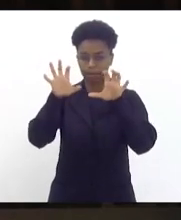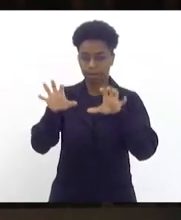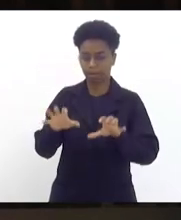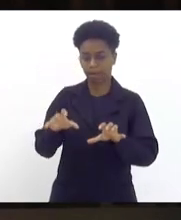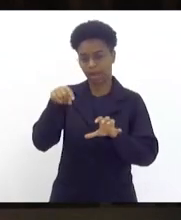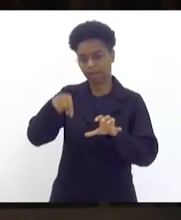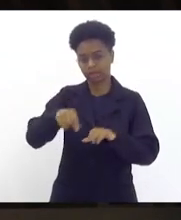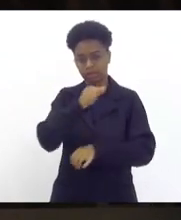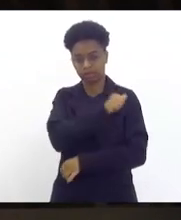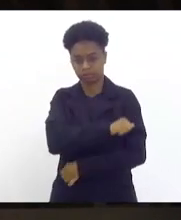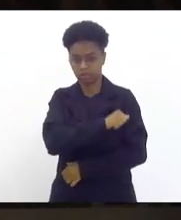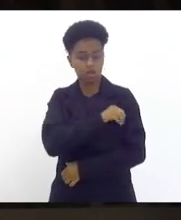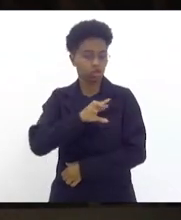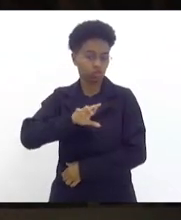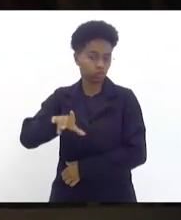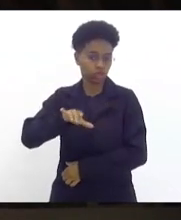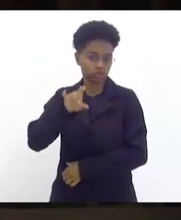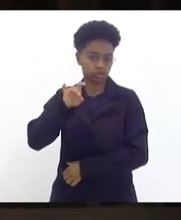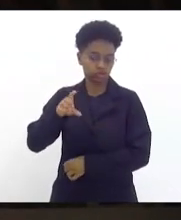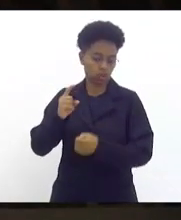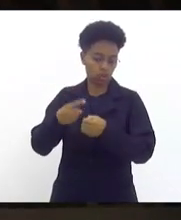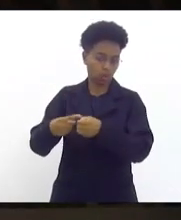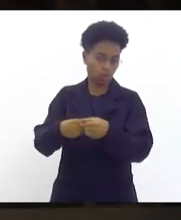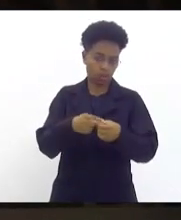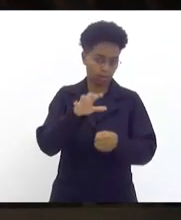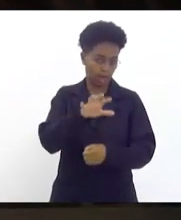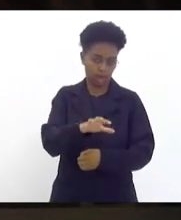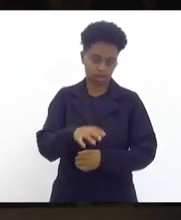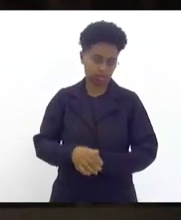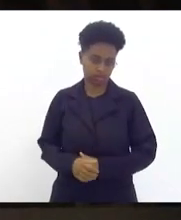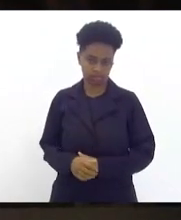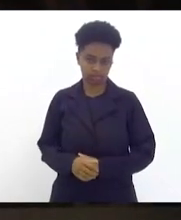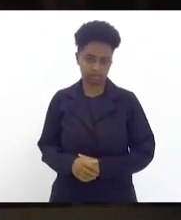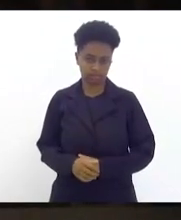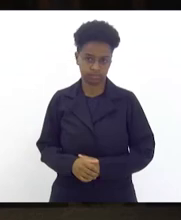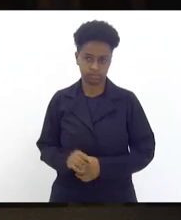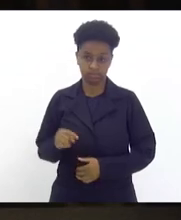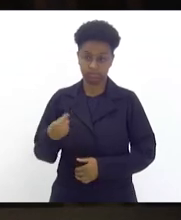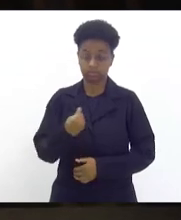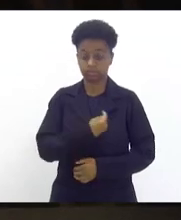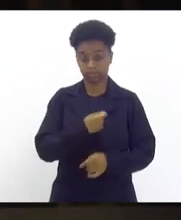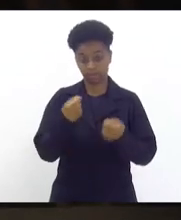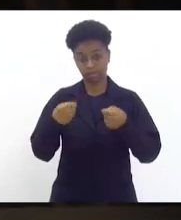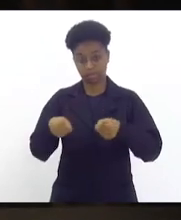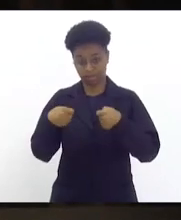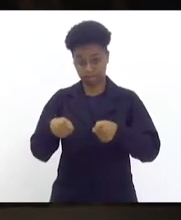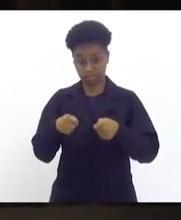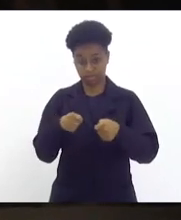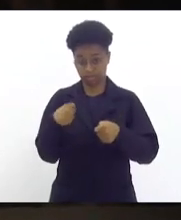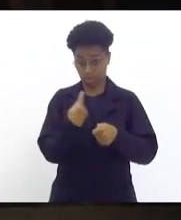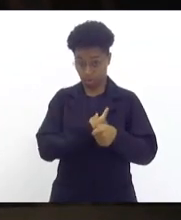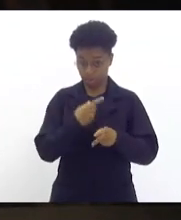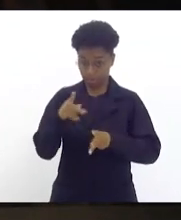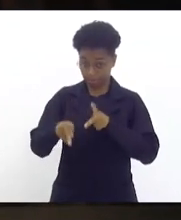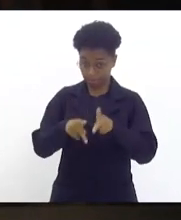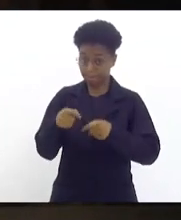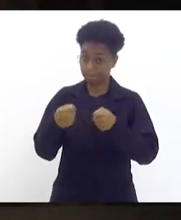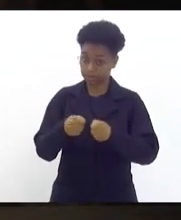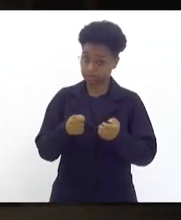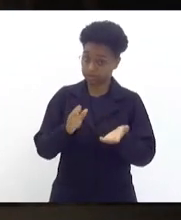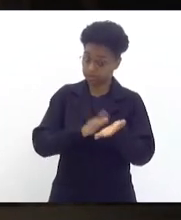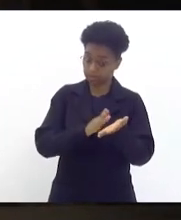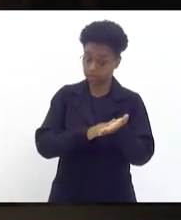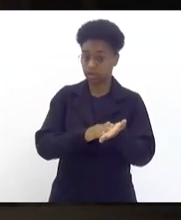não só a grande Tijuca estão precisamos como povo cobrar do